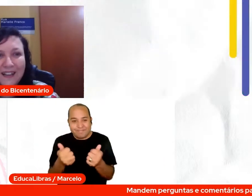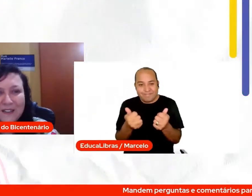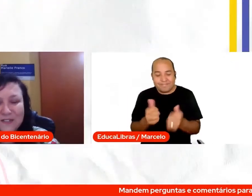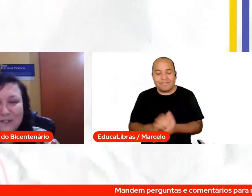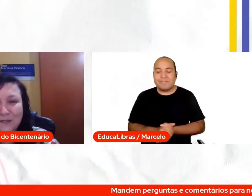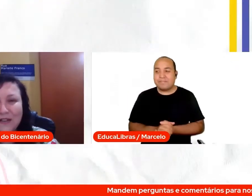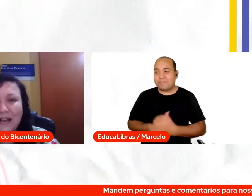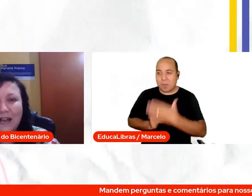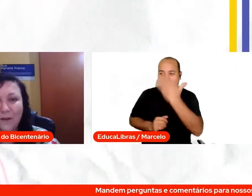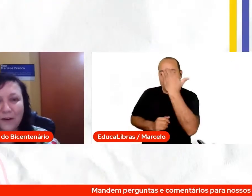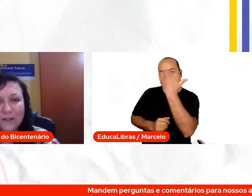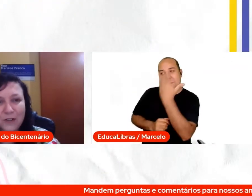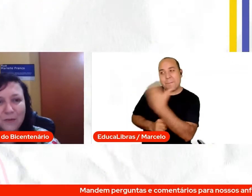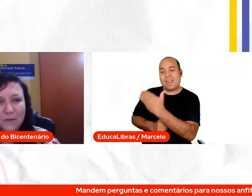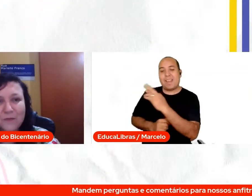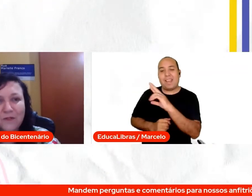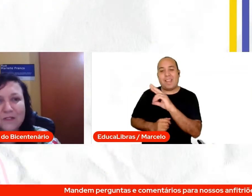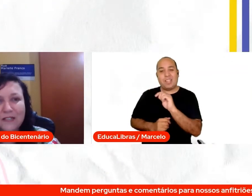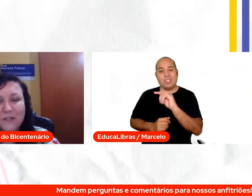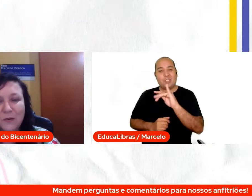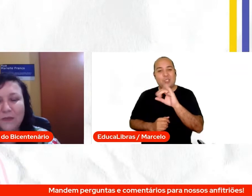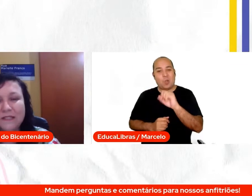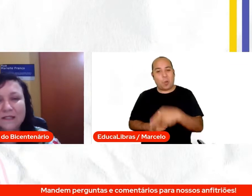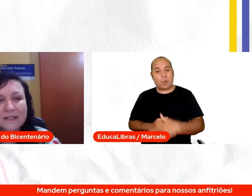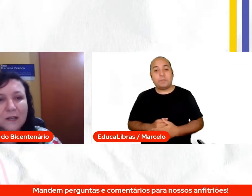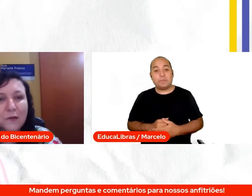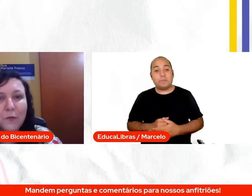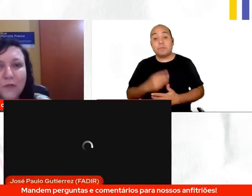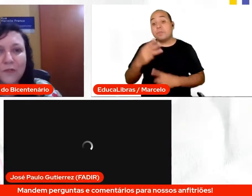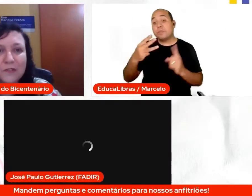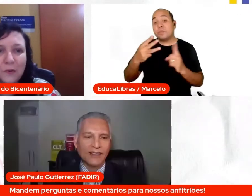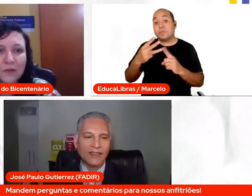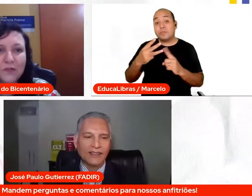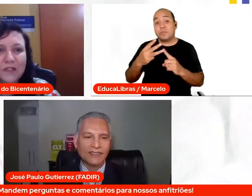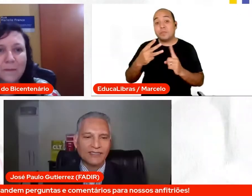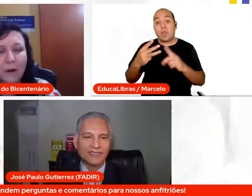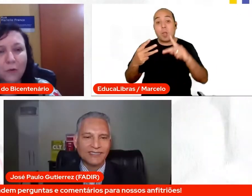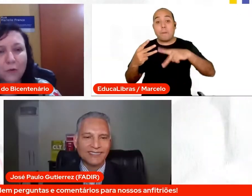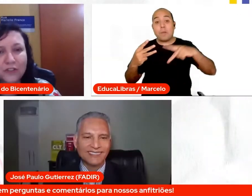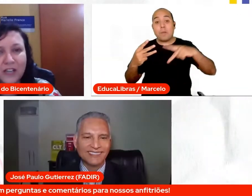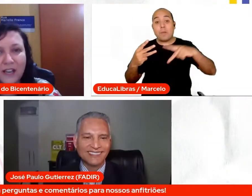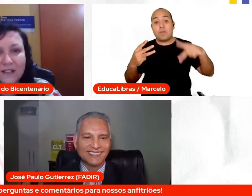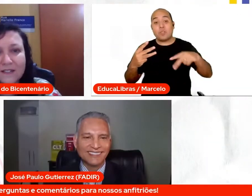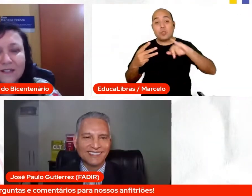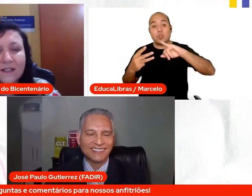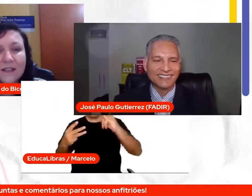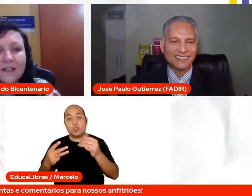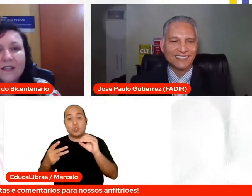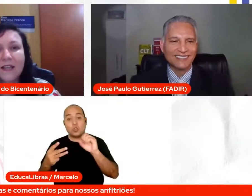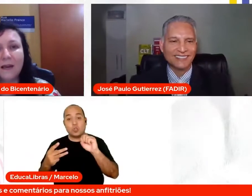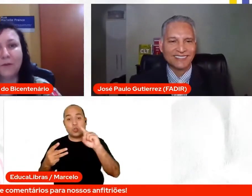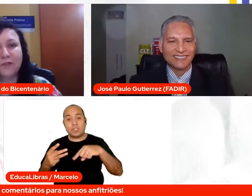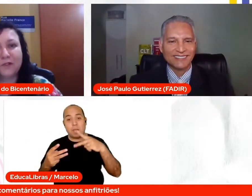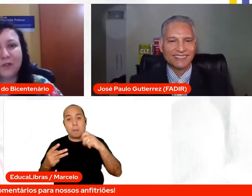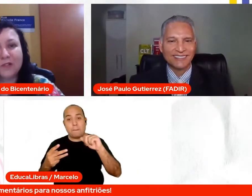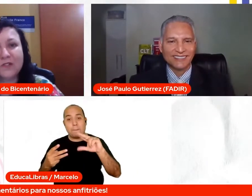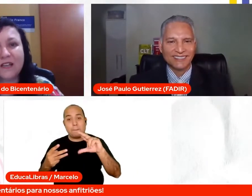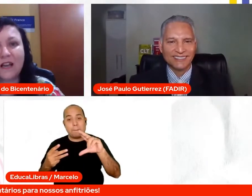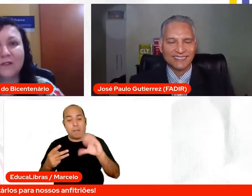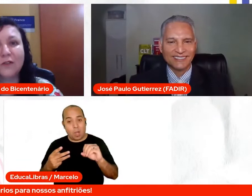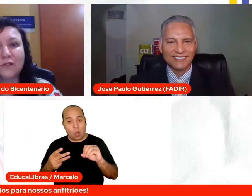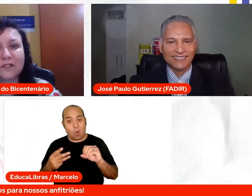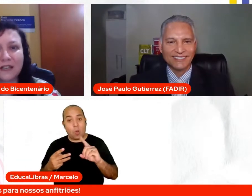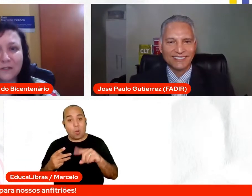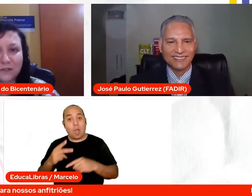Obrigada, Regerson. Agora nós chamamos para fazer a sua apresentação o professor José Paulo Gutierrez, que é professor